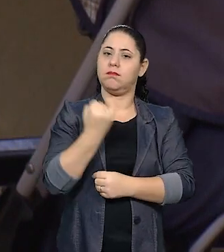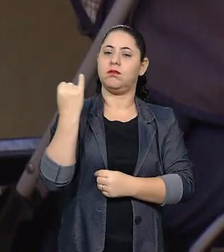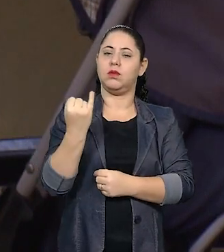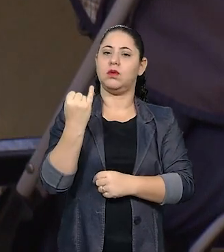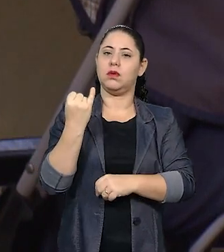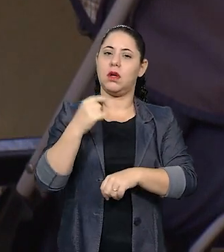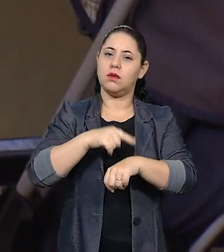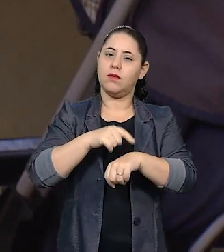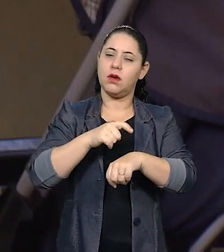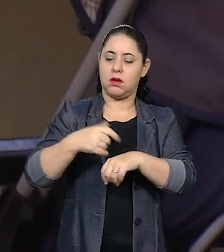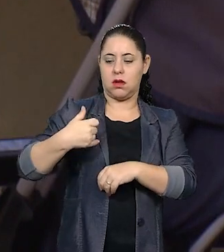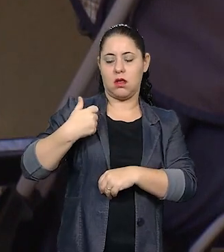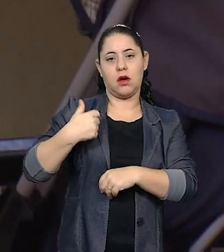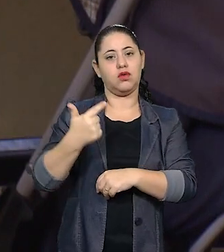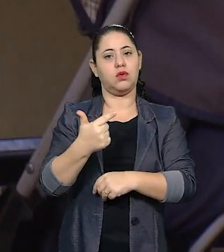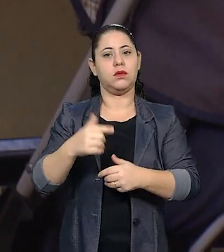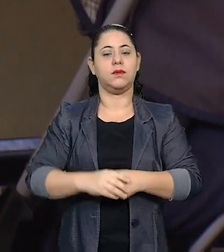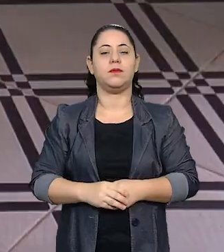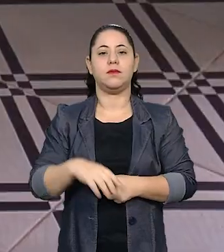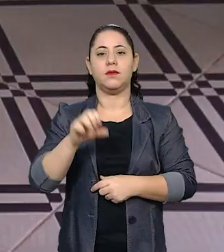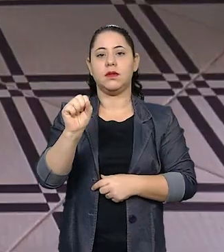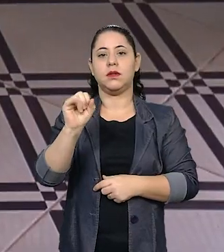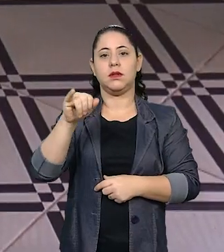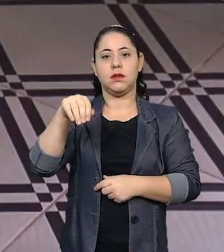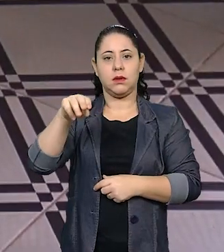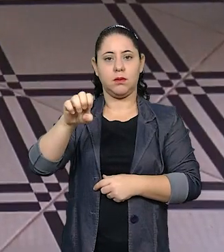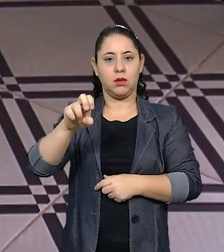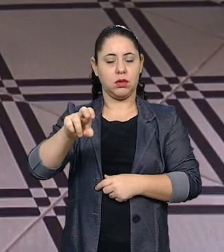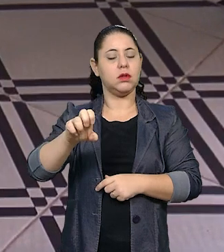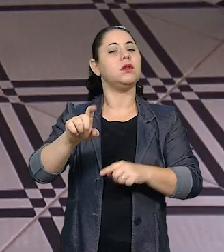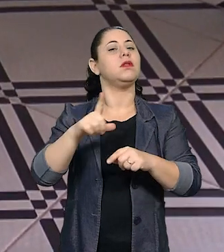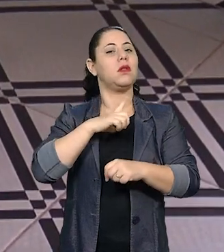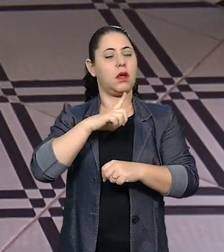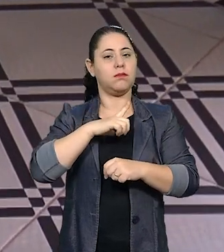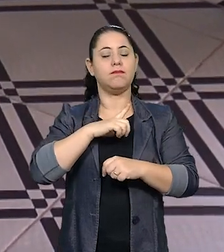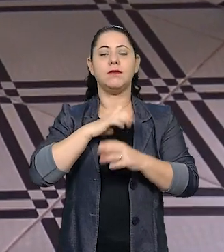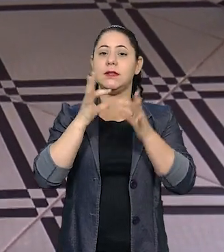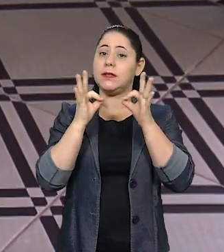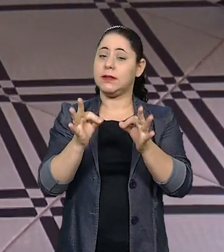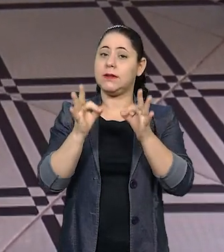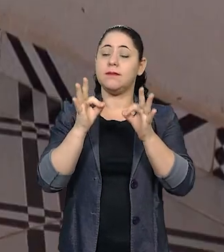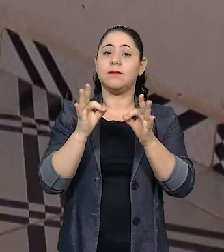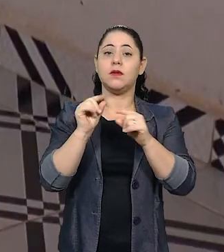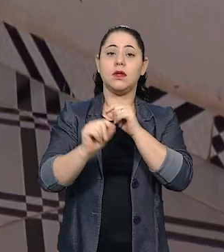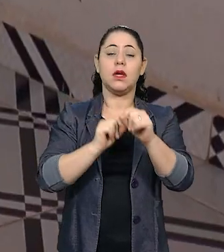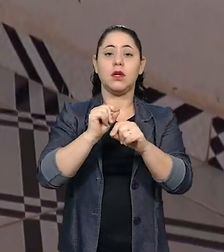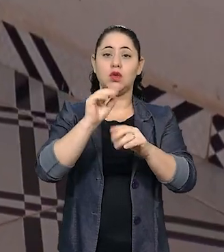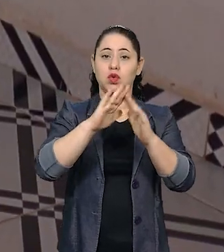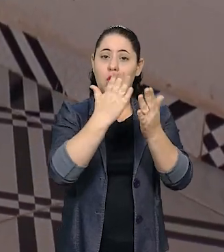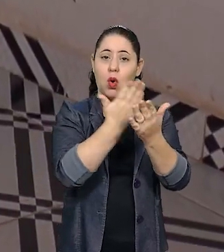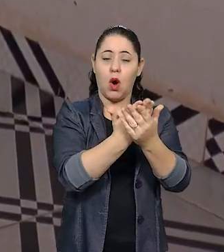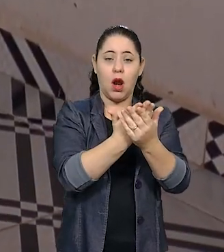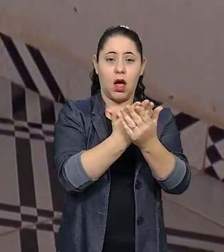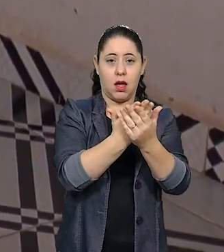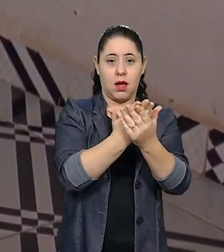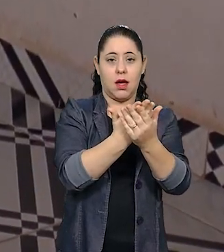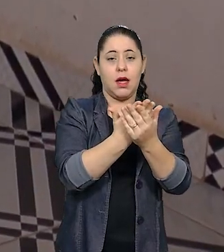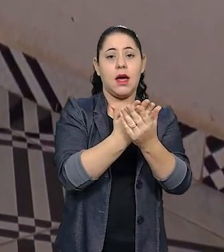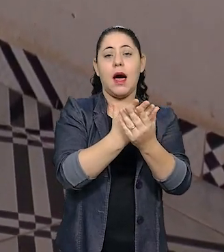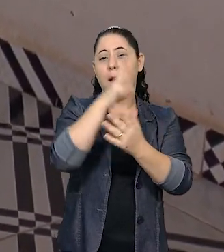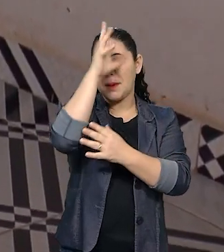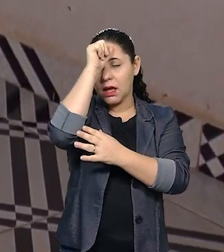uma soneca. Mas tudo isso ela ia estar desenvolvendo melhor numa creche, né? Muito importante para ela nessa fase de 2 anos,